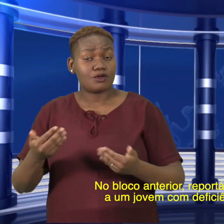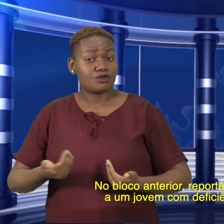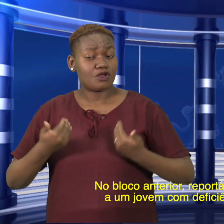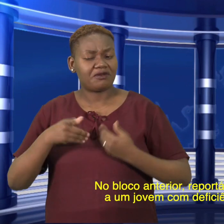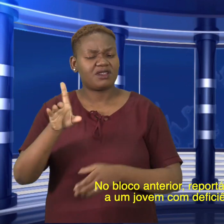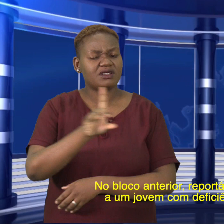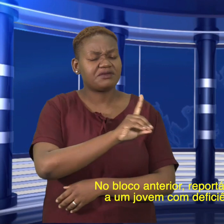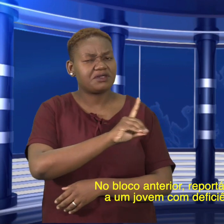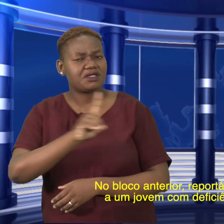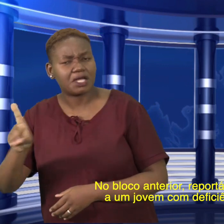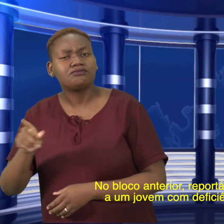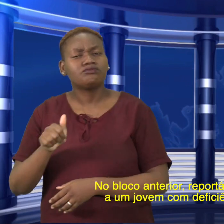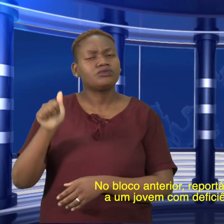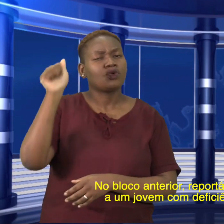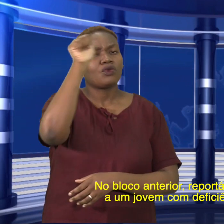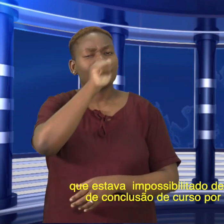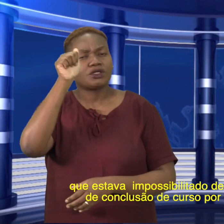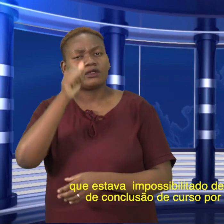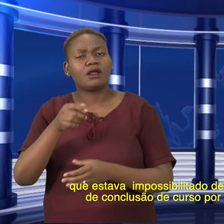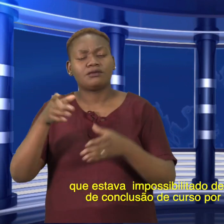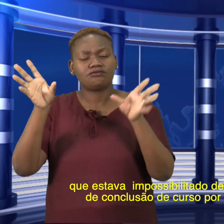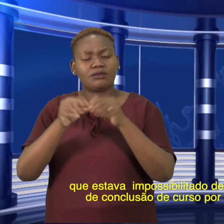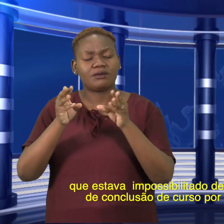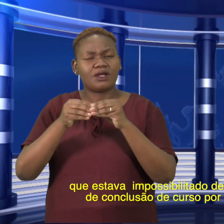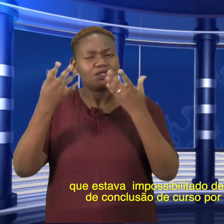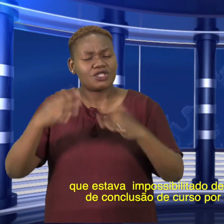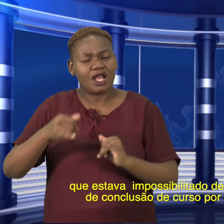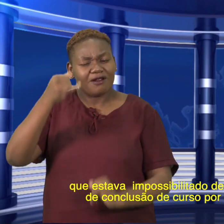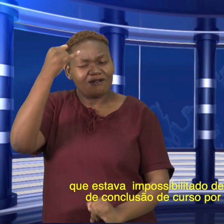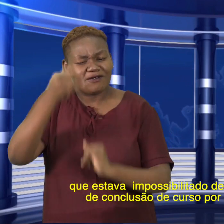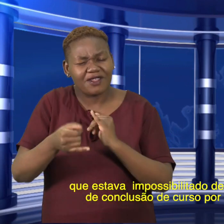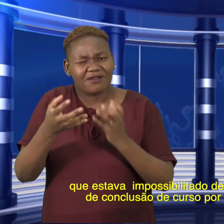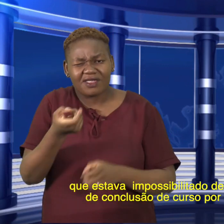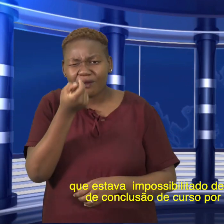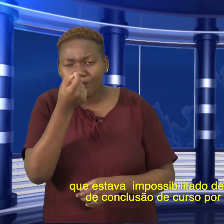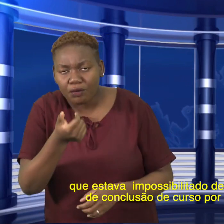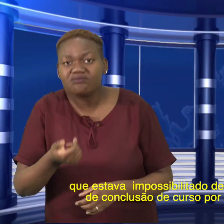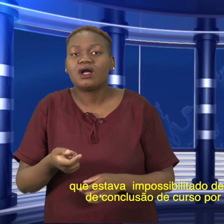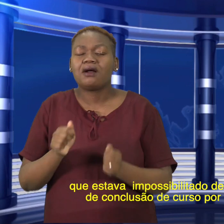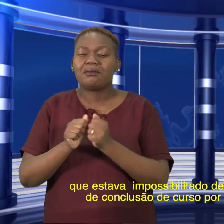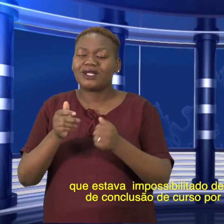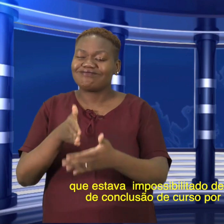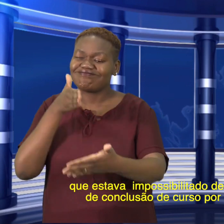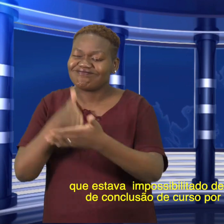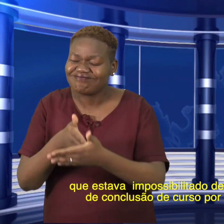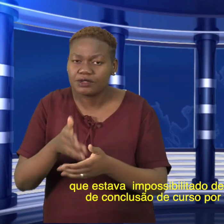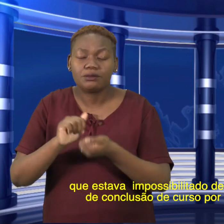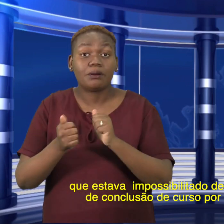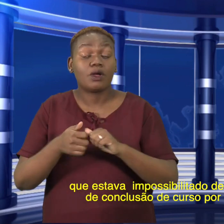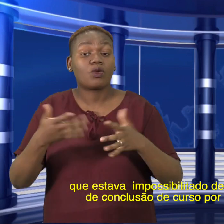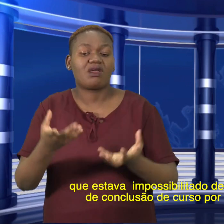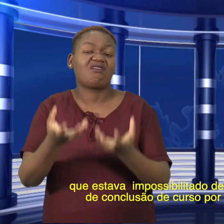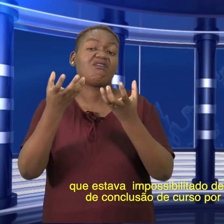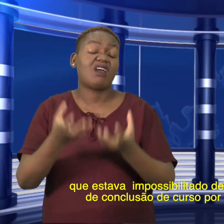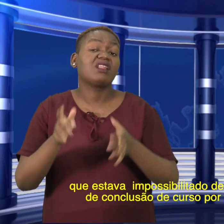apoio dado a um jovem com deficiência que estava impossibilitado de realizar seu trabalho de conclusão de curso por